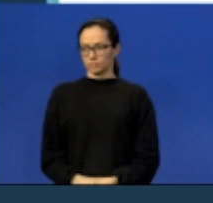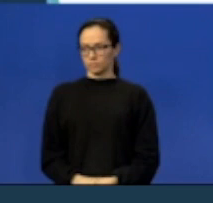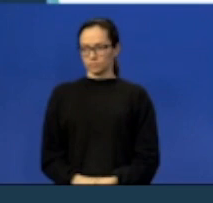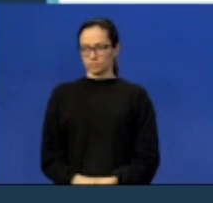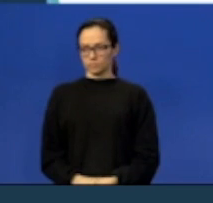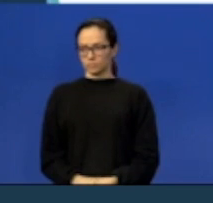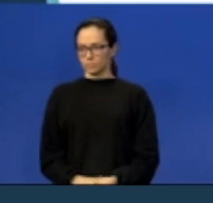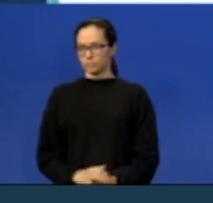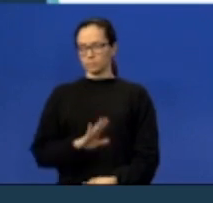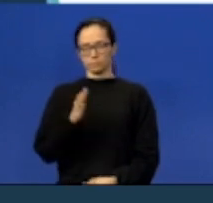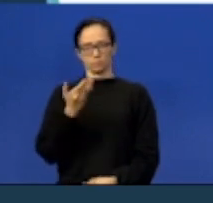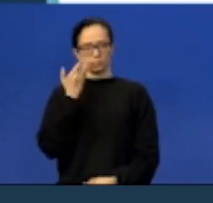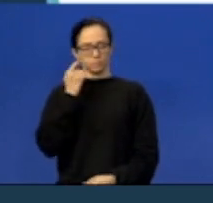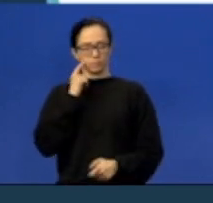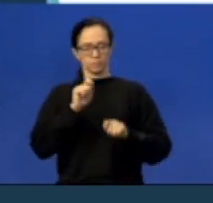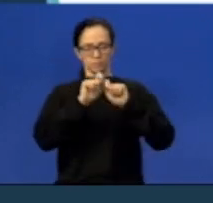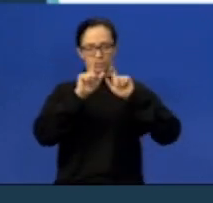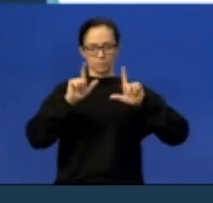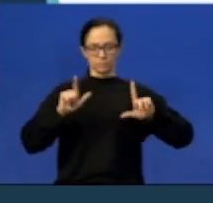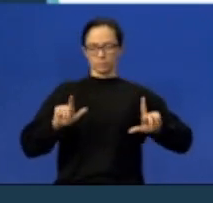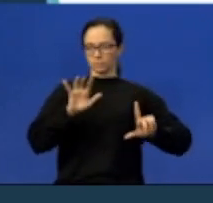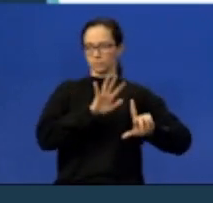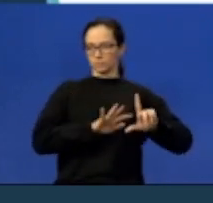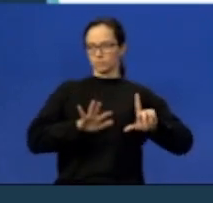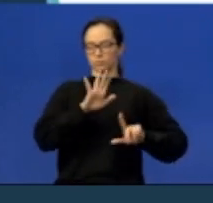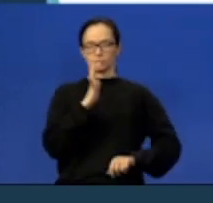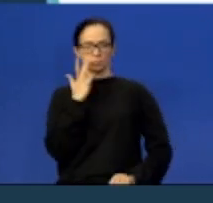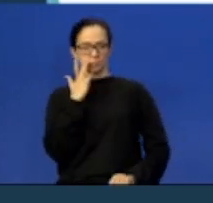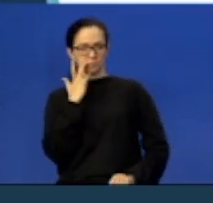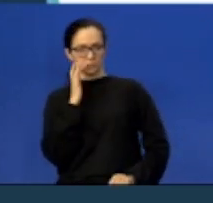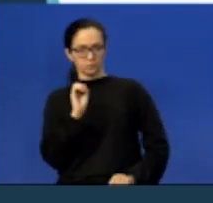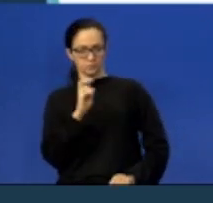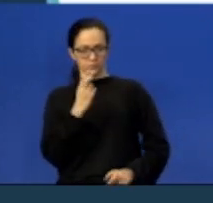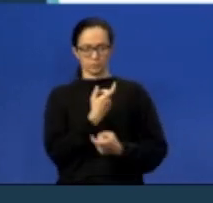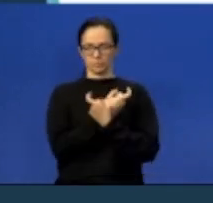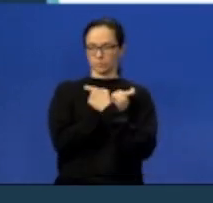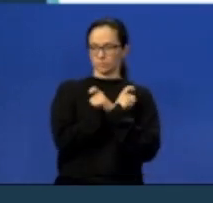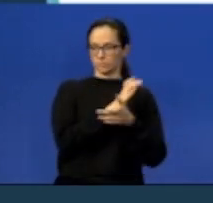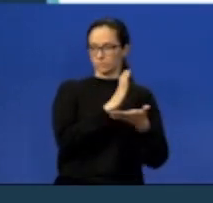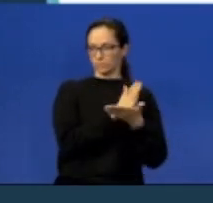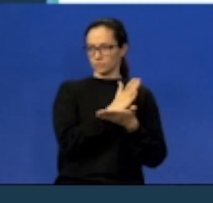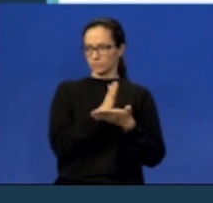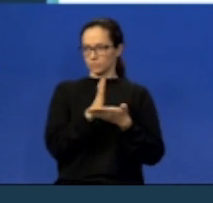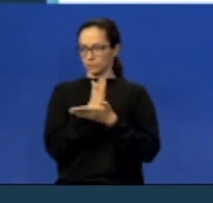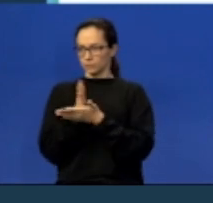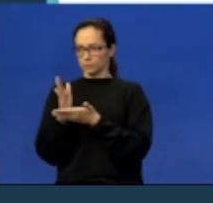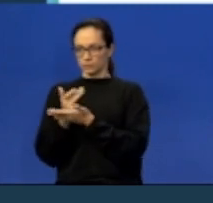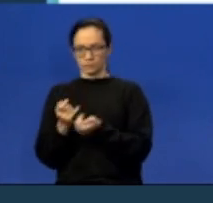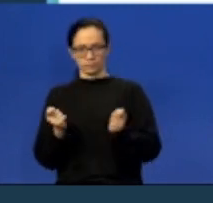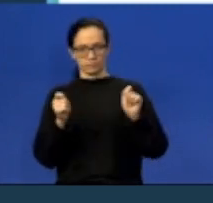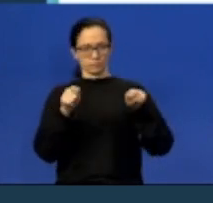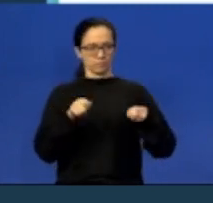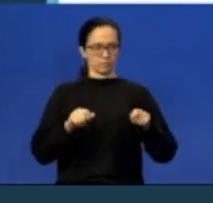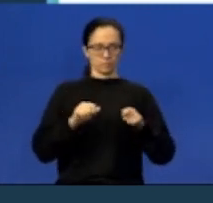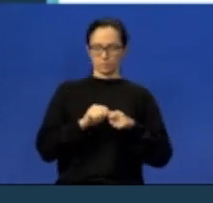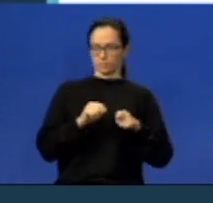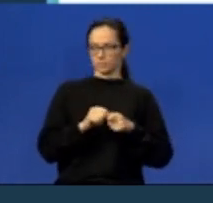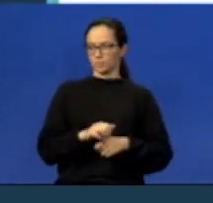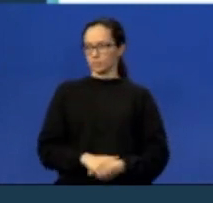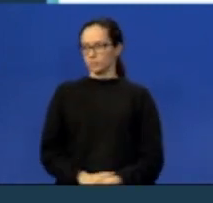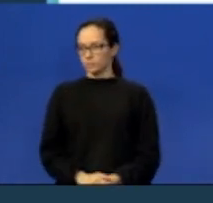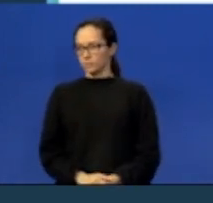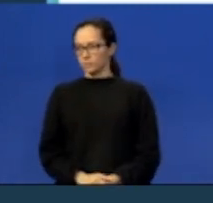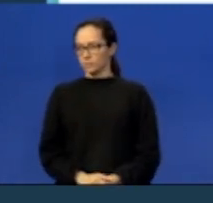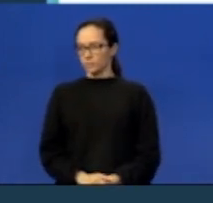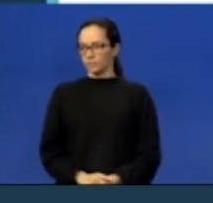vê que o sistema ósseo, o sistema esquelético, né, ele é dividido, e ele é dividido em esqueleto axial,